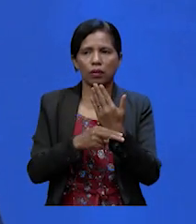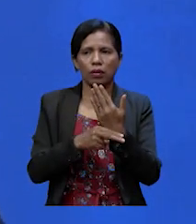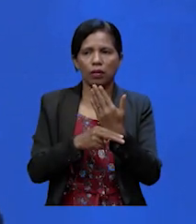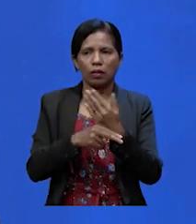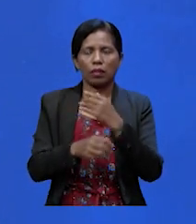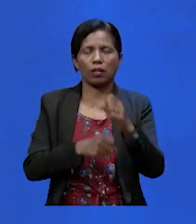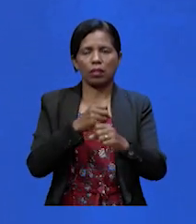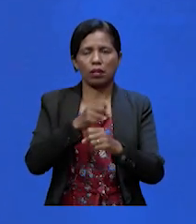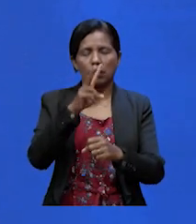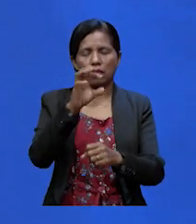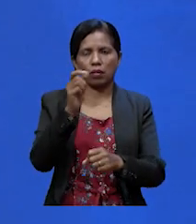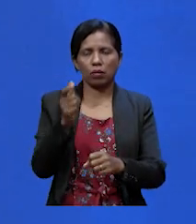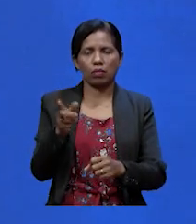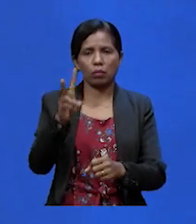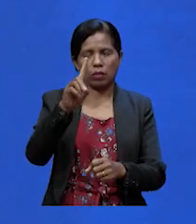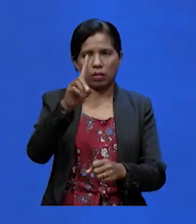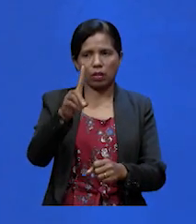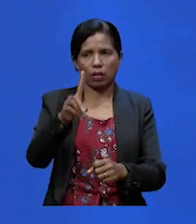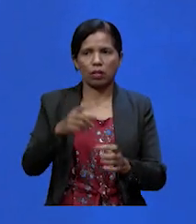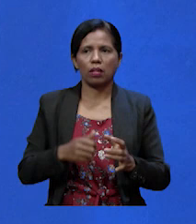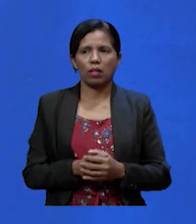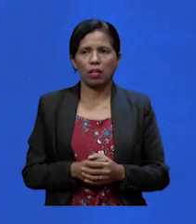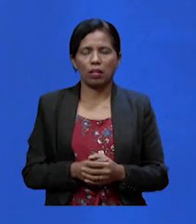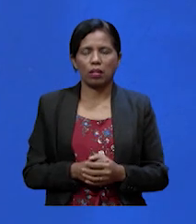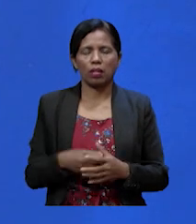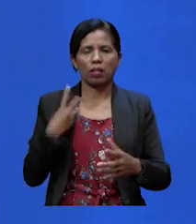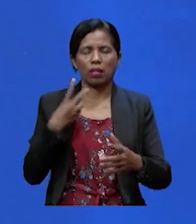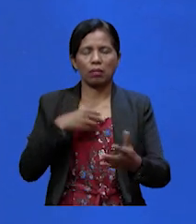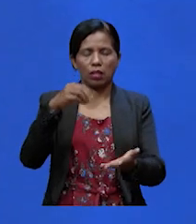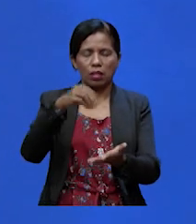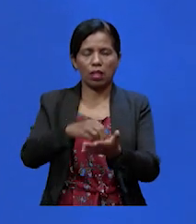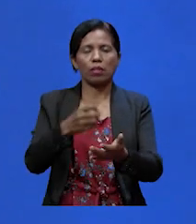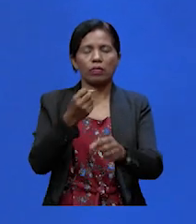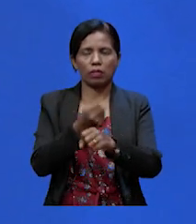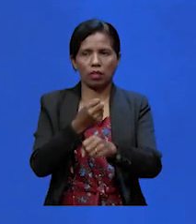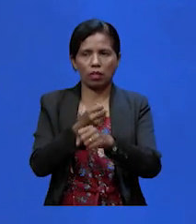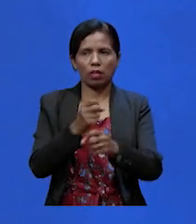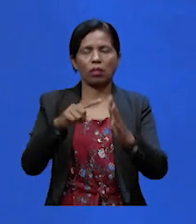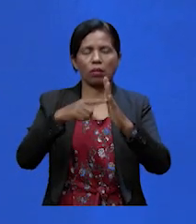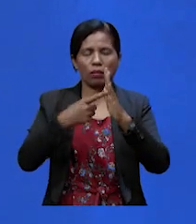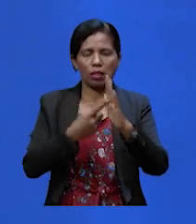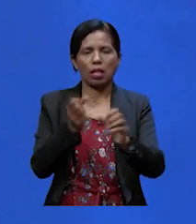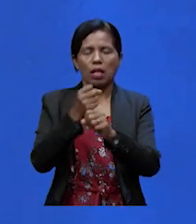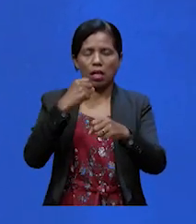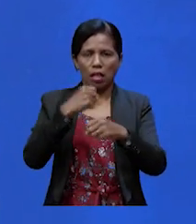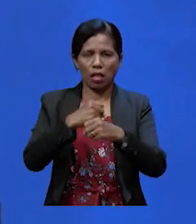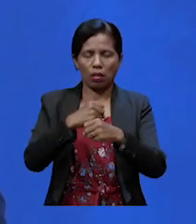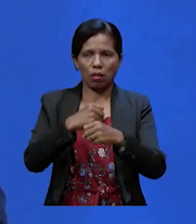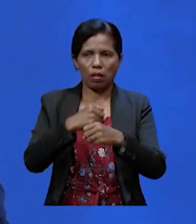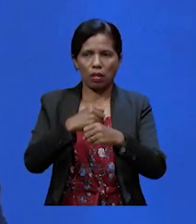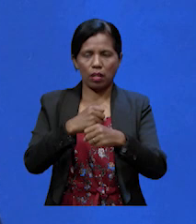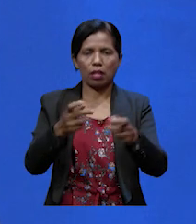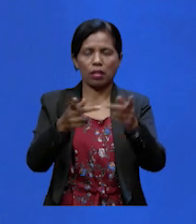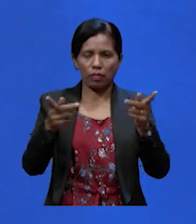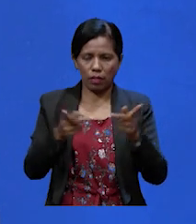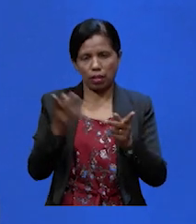inan rihundru aru nulu resmida, local advisory board hatur fatuk inan ida, hodi ahu prosesu konstrusaun, iha